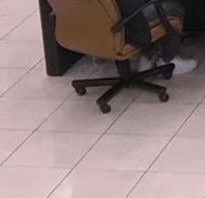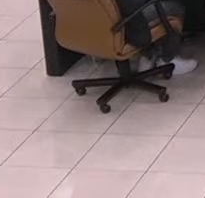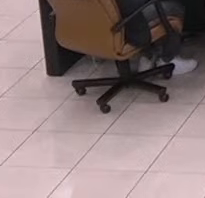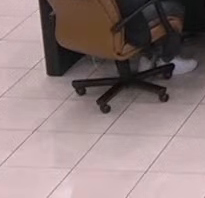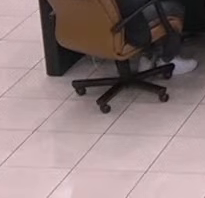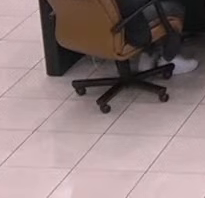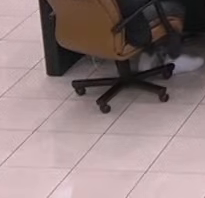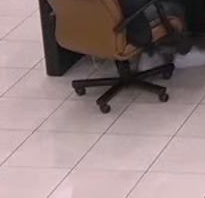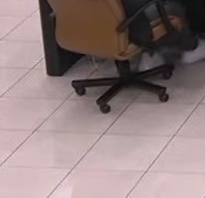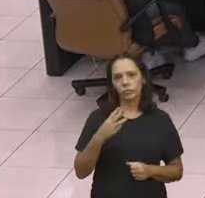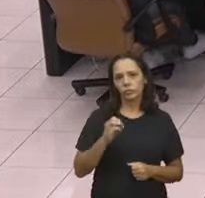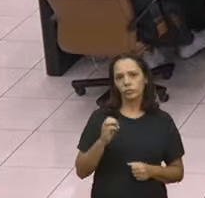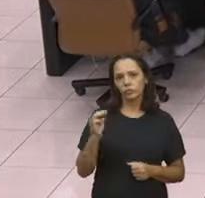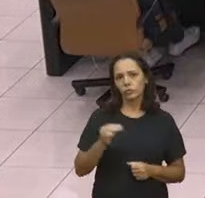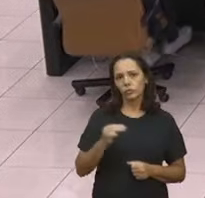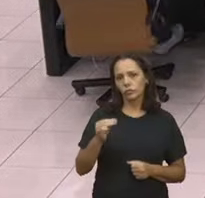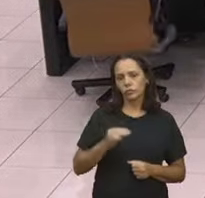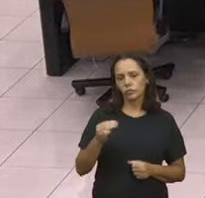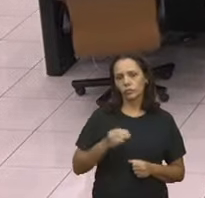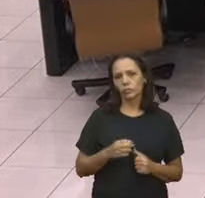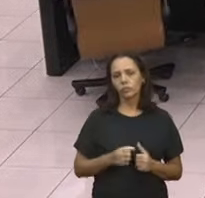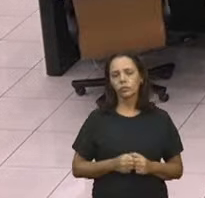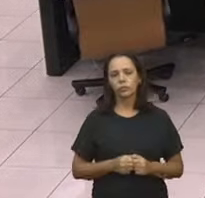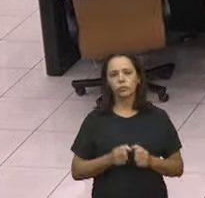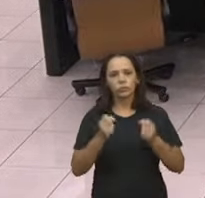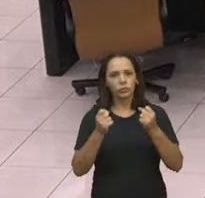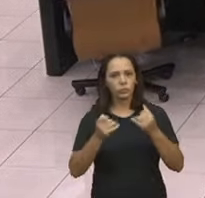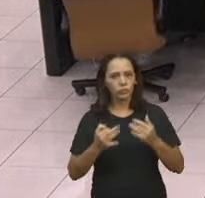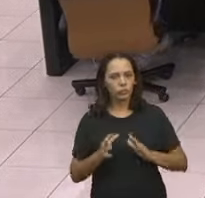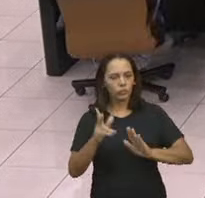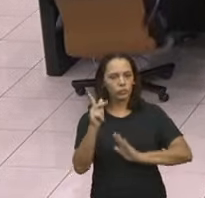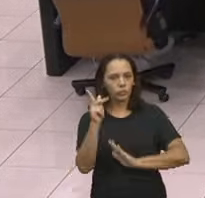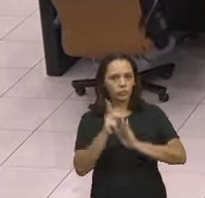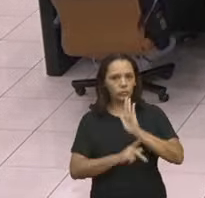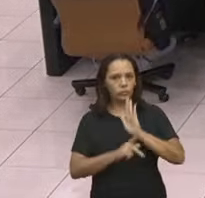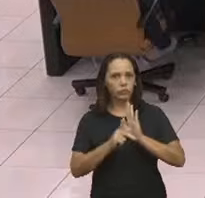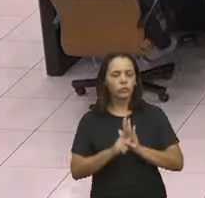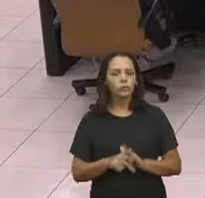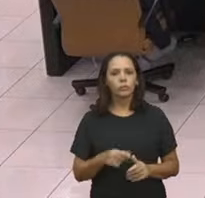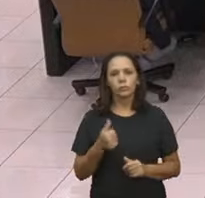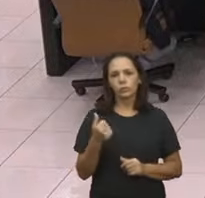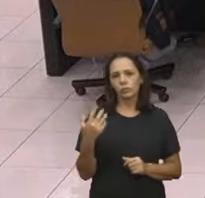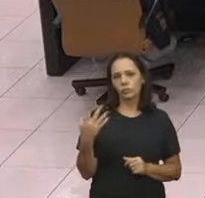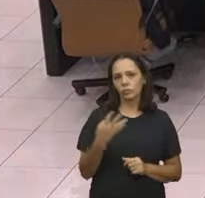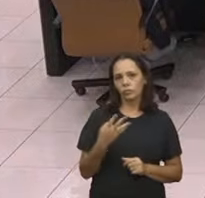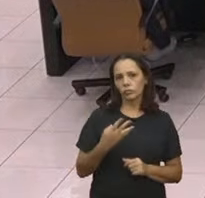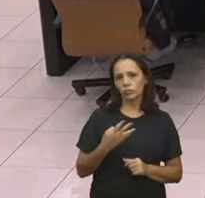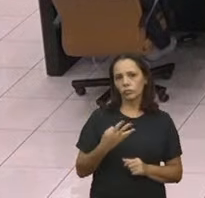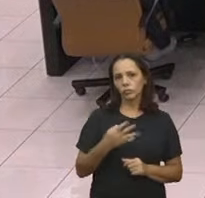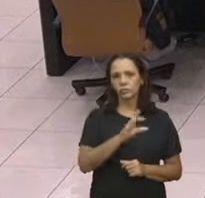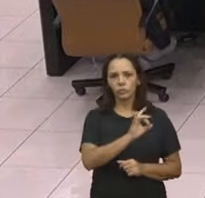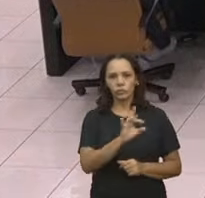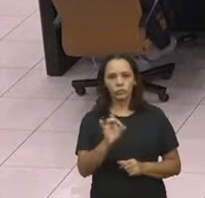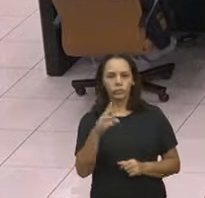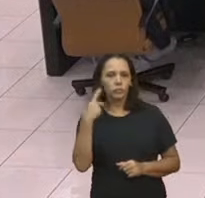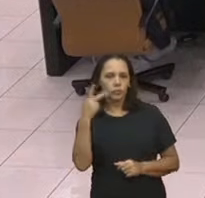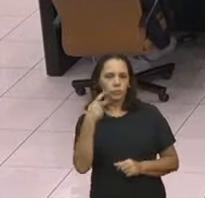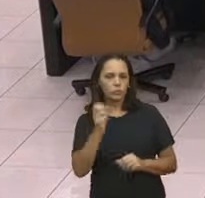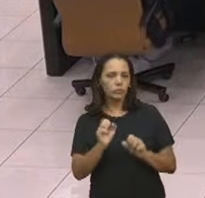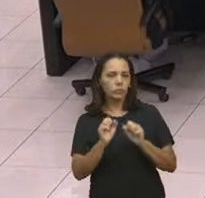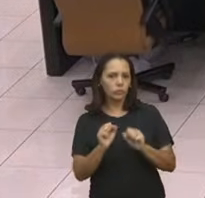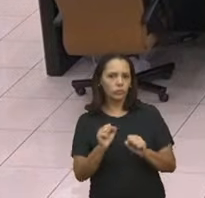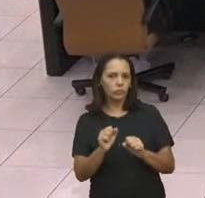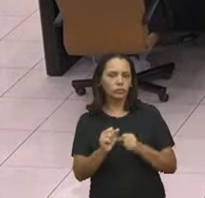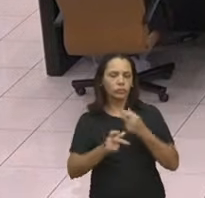São 30 minutos para a exposição e 14 minutos para cada vereador, tá?